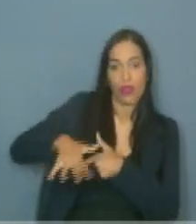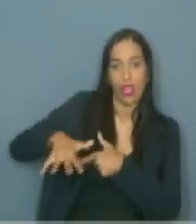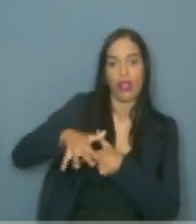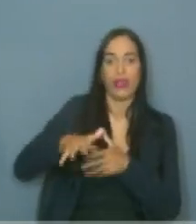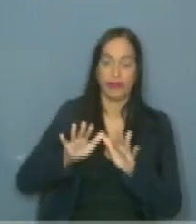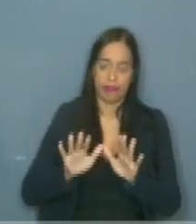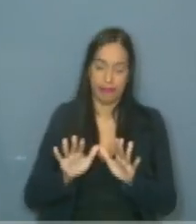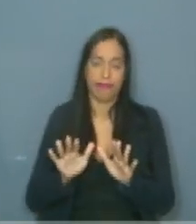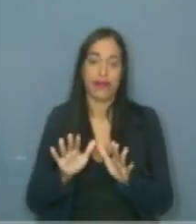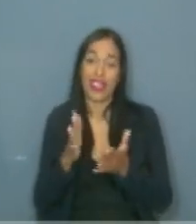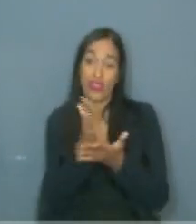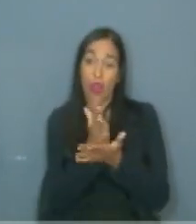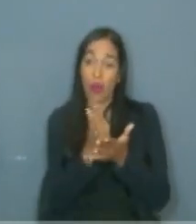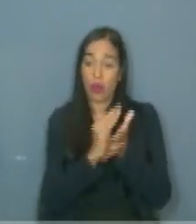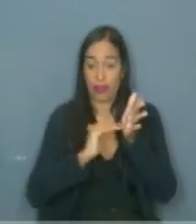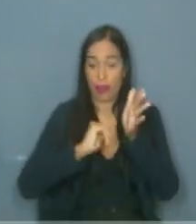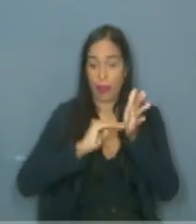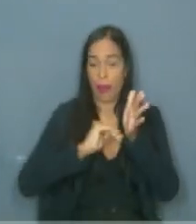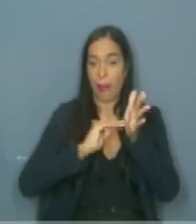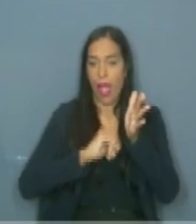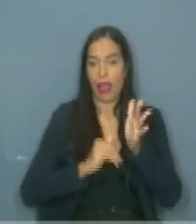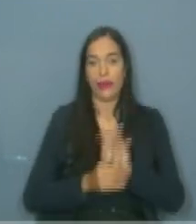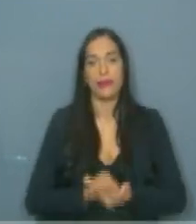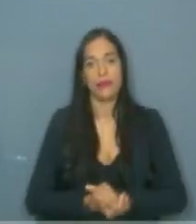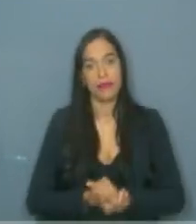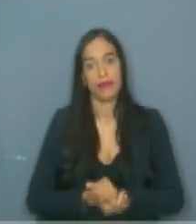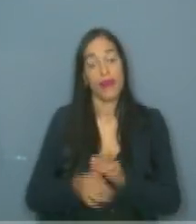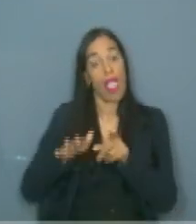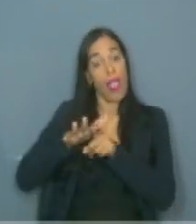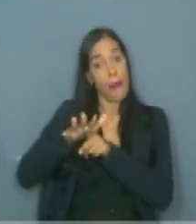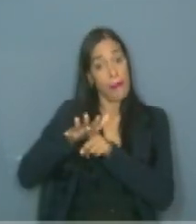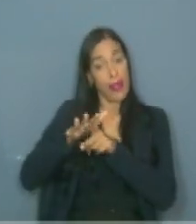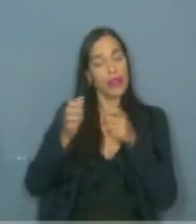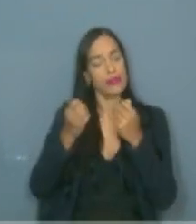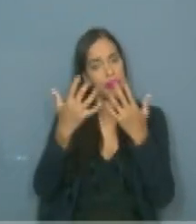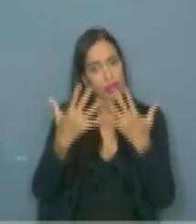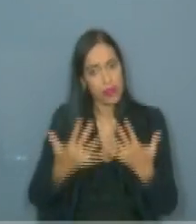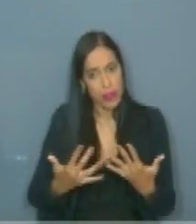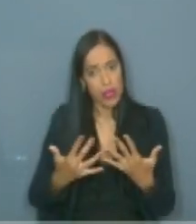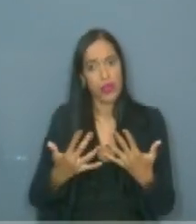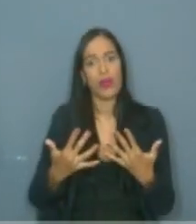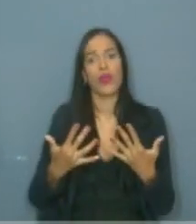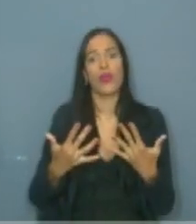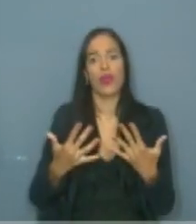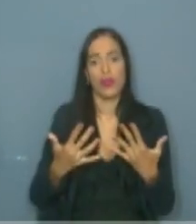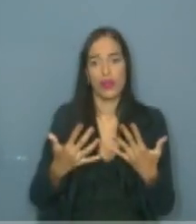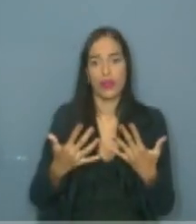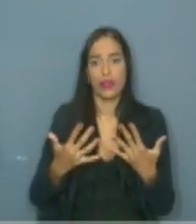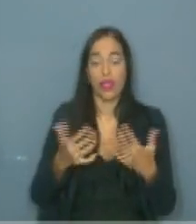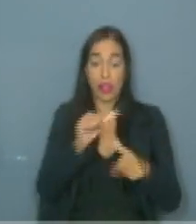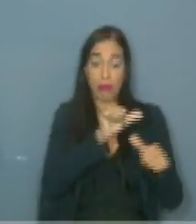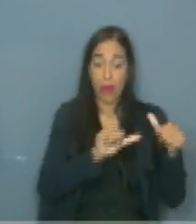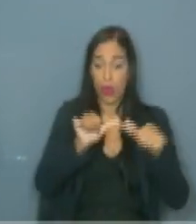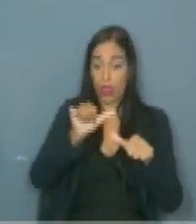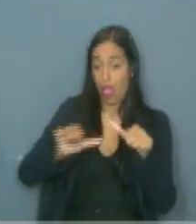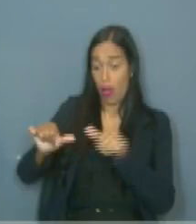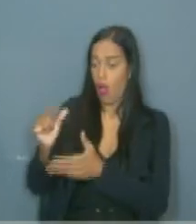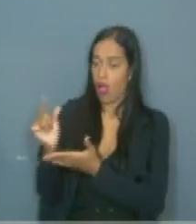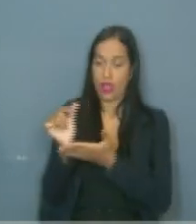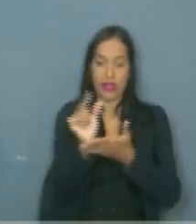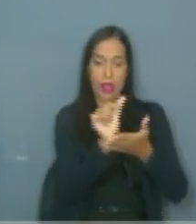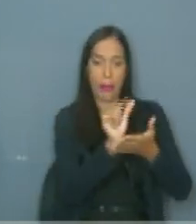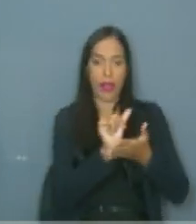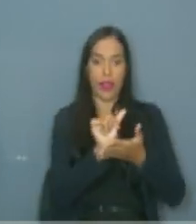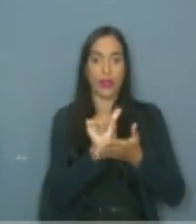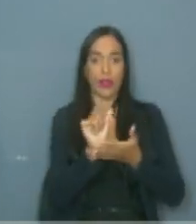sendo também rejeitadas. Emendas que, como Vossa Excelência bem colocou, permutam o orçamento para áreas que